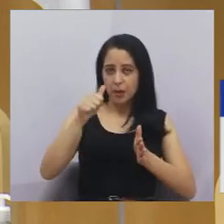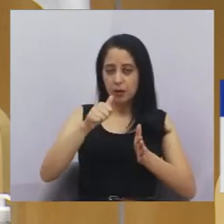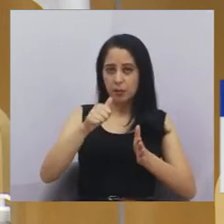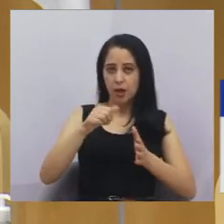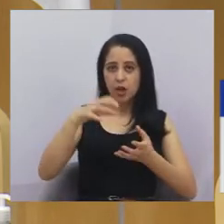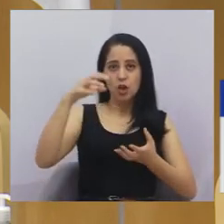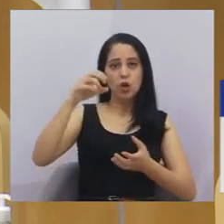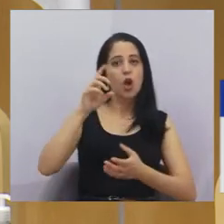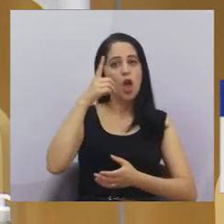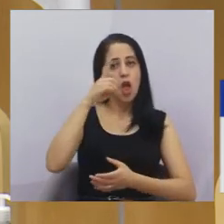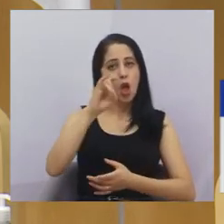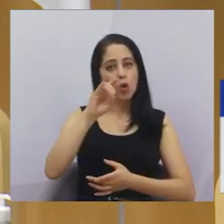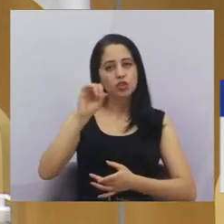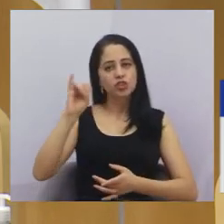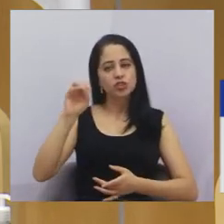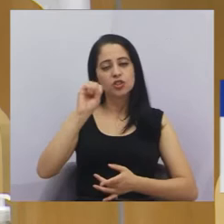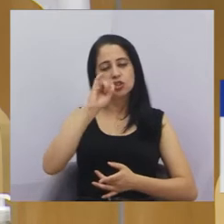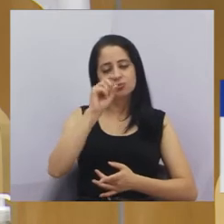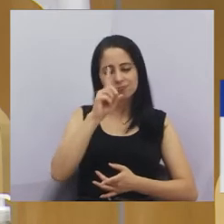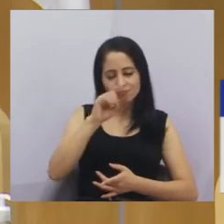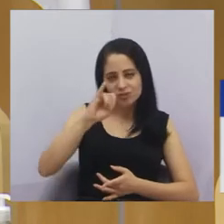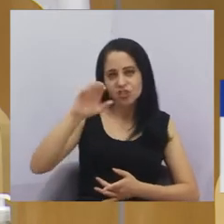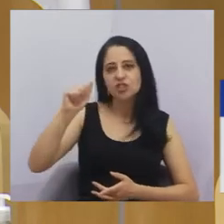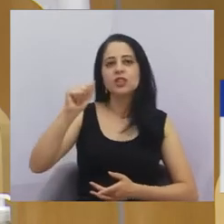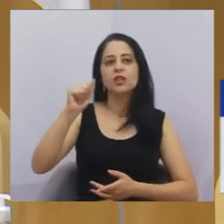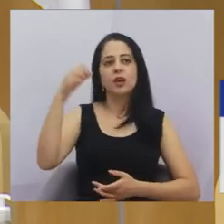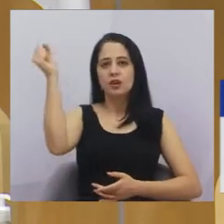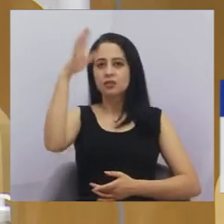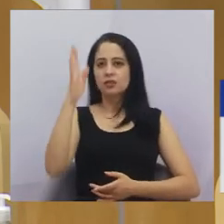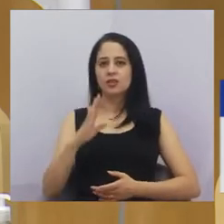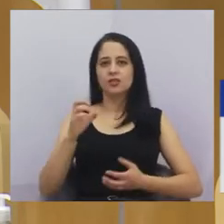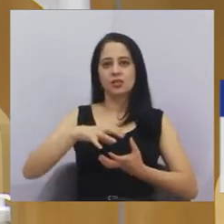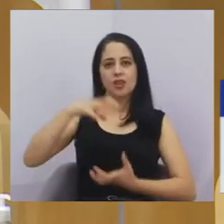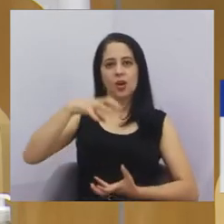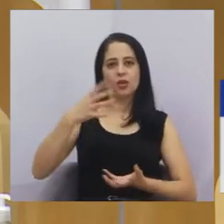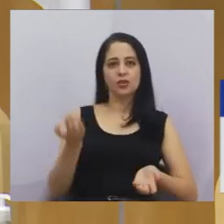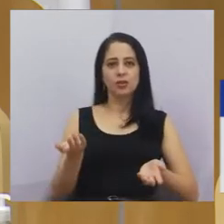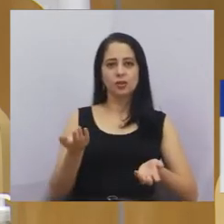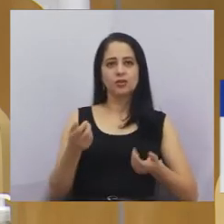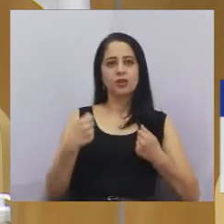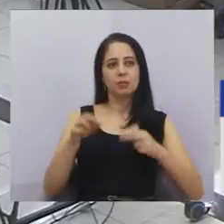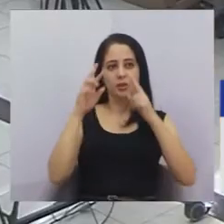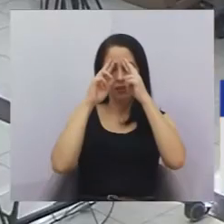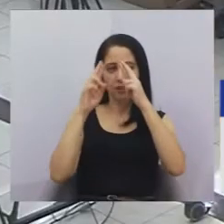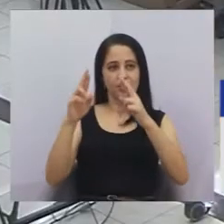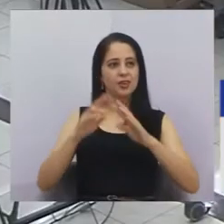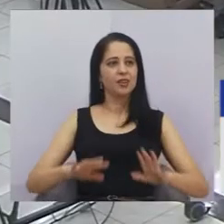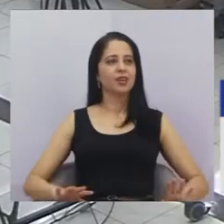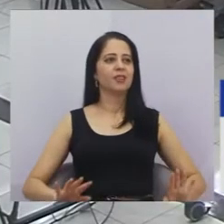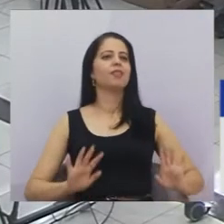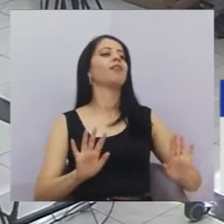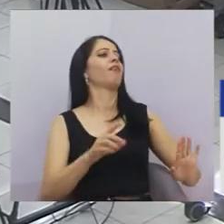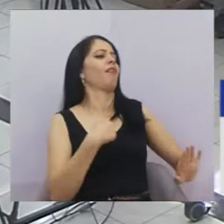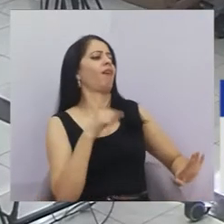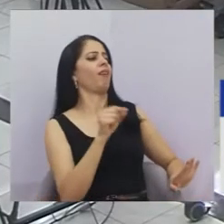Dia Nacional do Idoso. E são pessoas que merecem o nosso respeito. Quem que falou que eu tenho 68